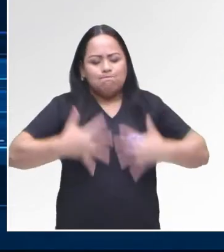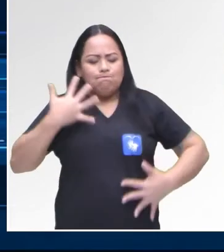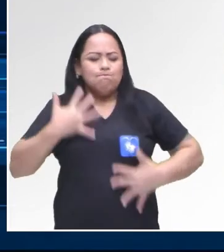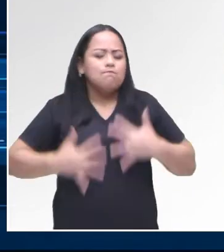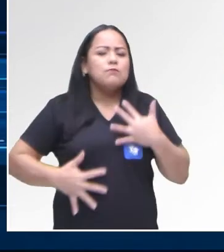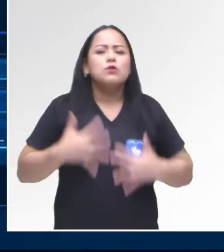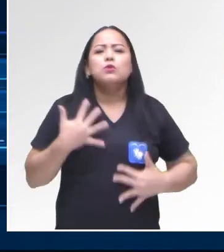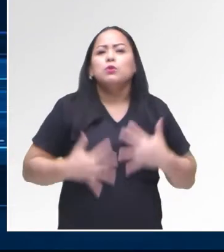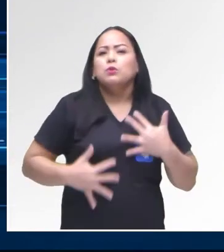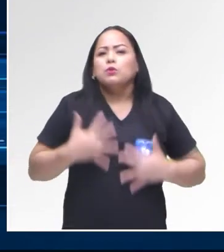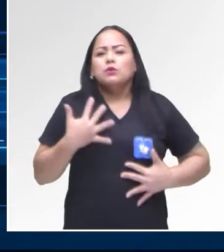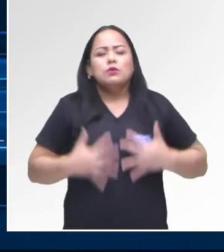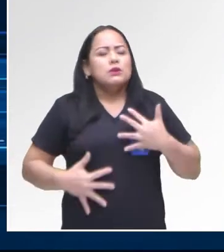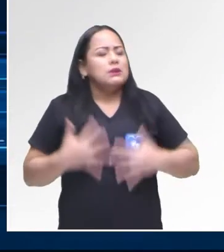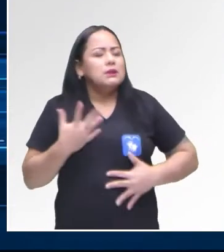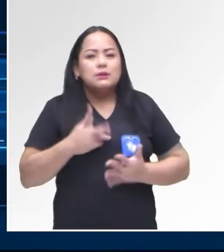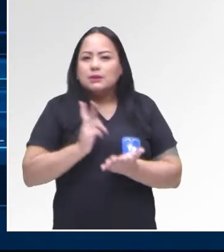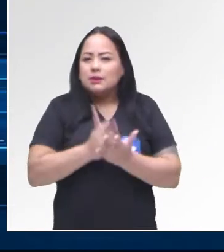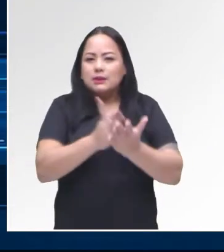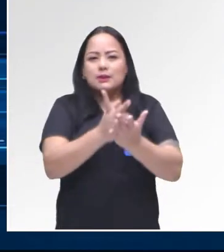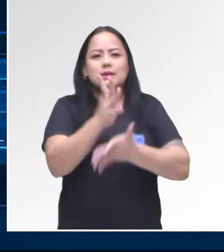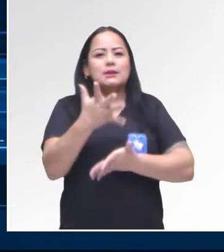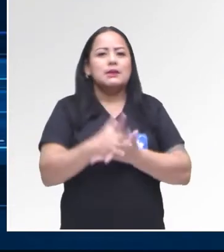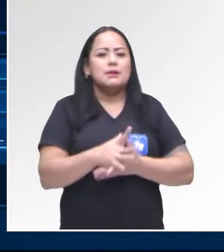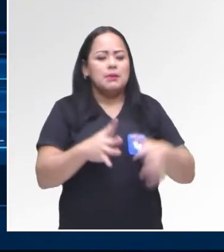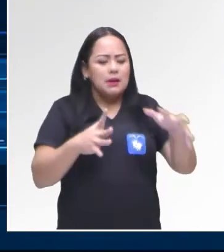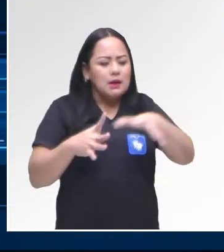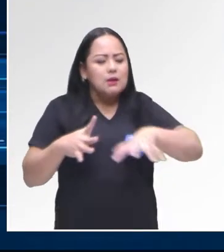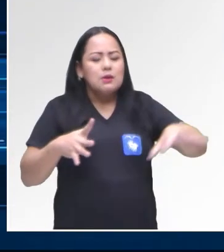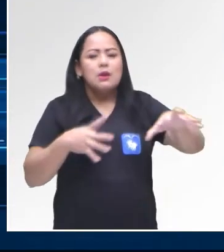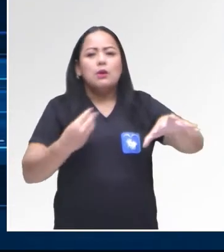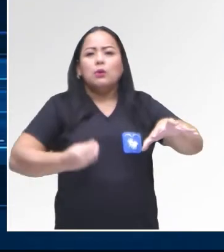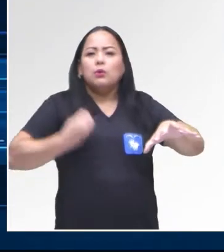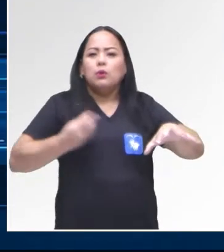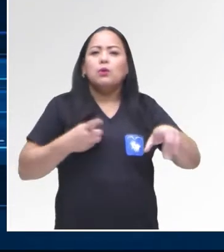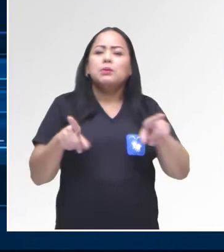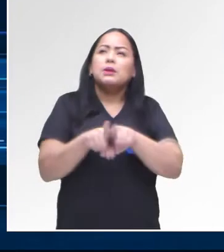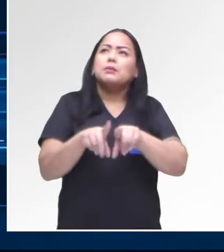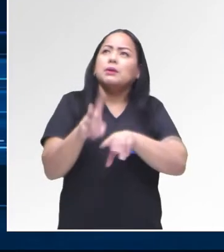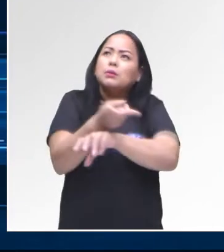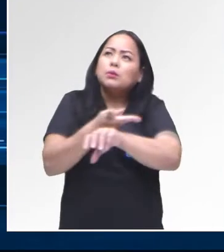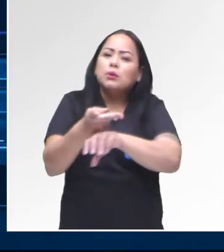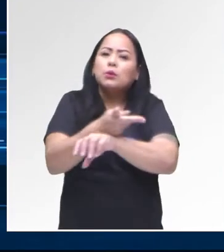num conflito, ser terreno, buscar